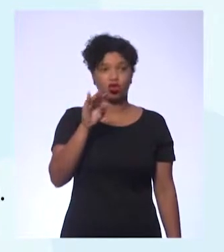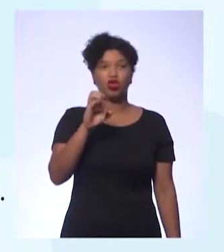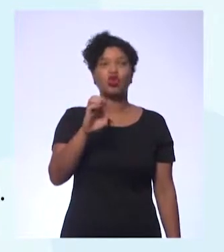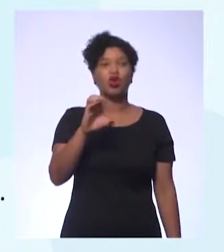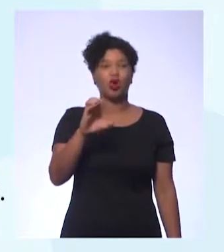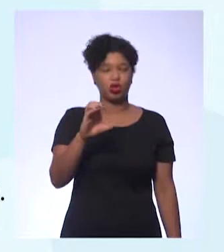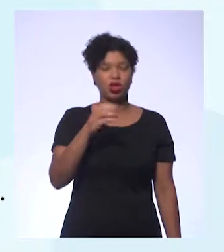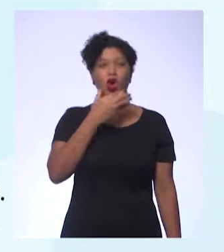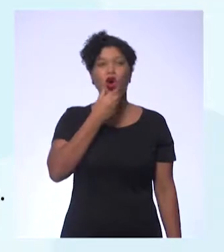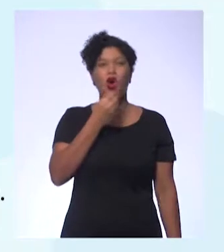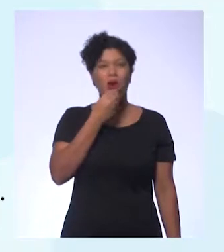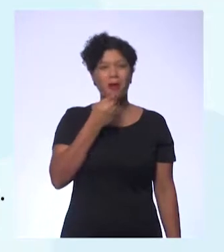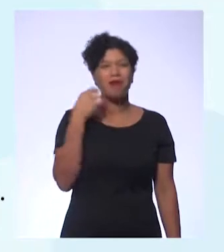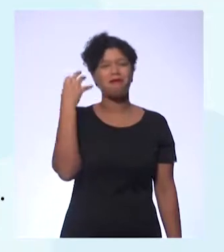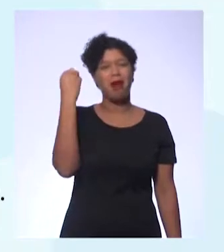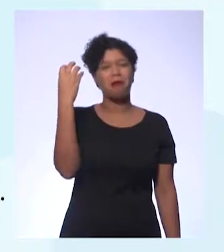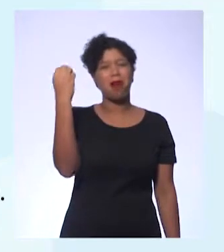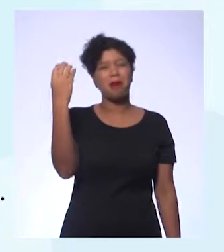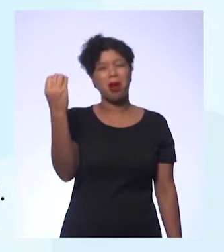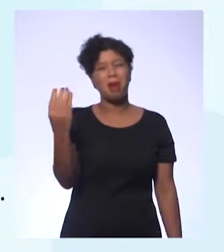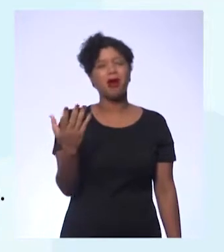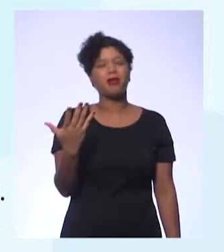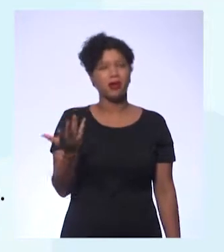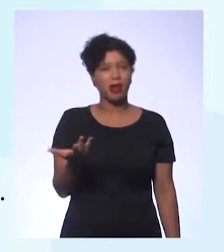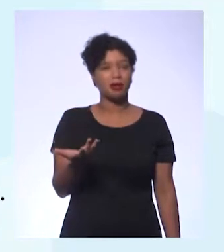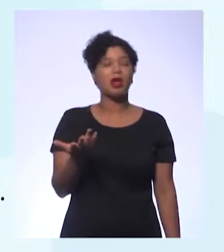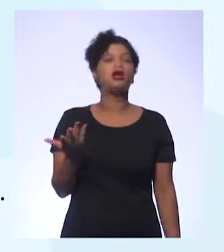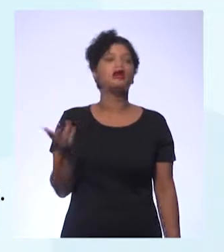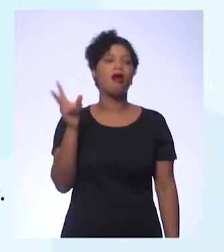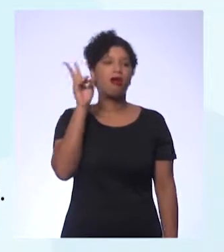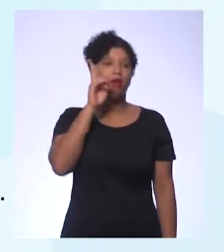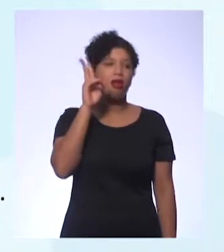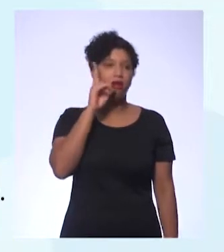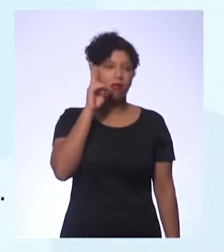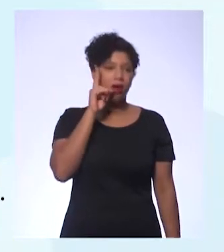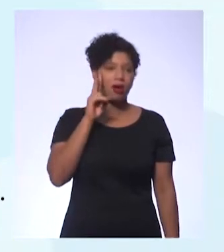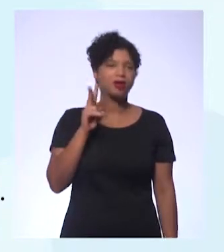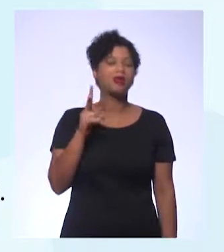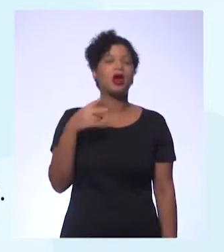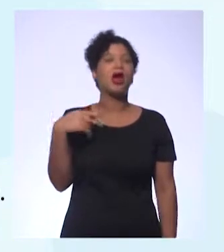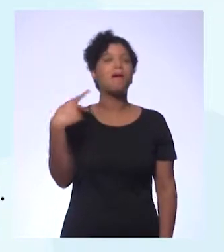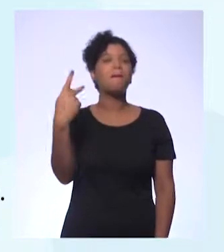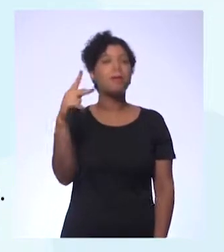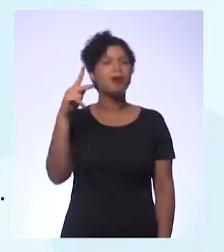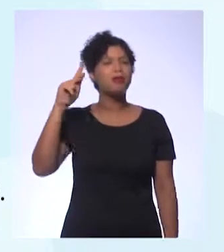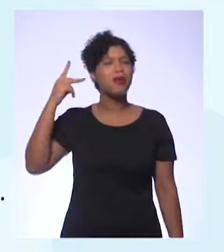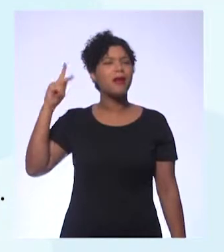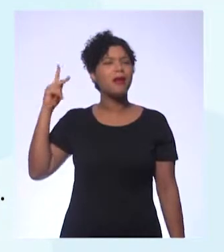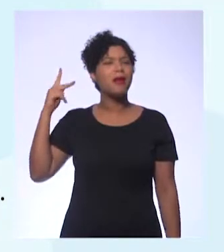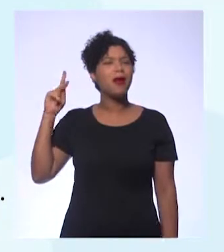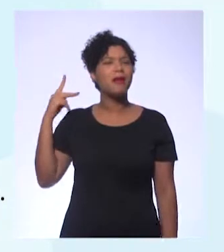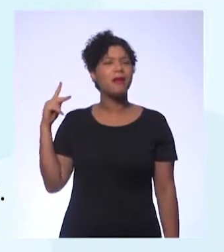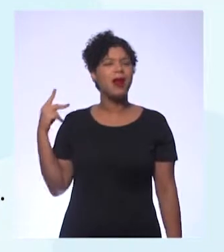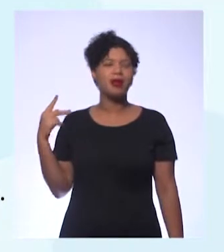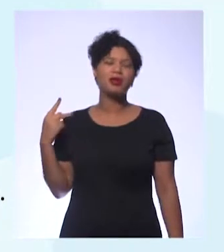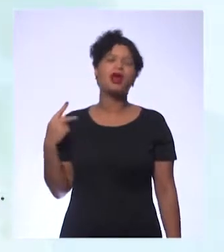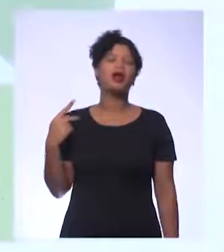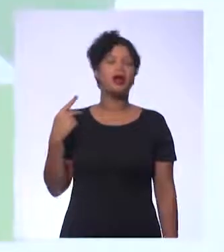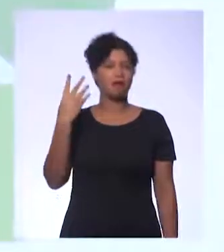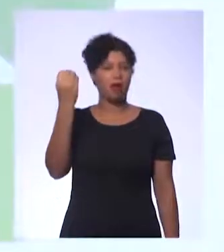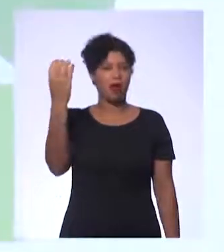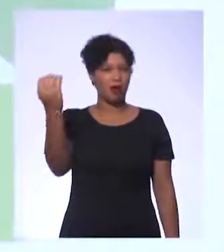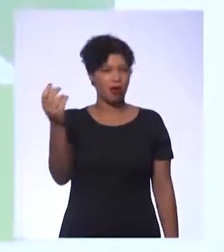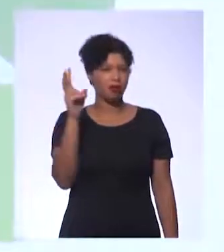essa primeira imagem também lembra um contexto da história, né, do Dom Quixote, quando ele saiu para suas aventuras, né? É isso,